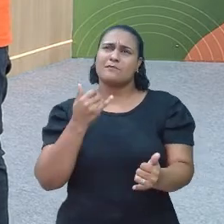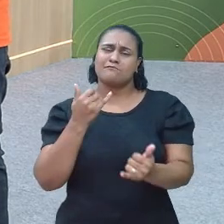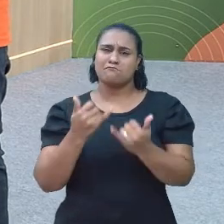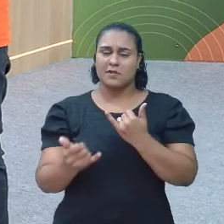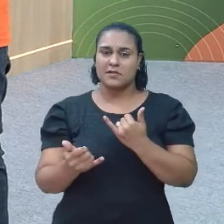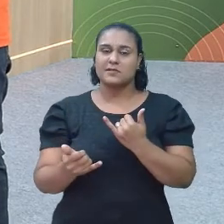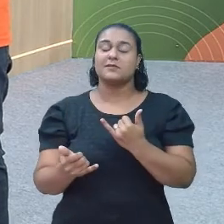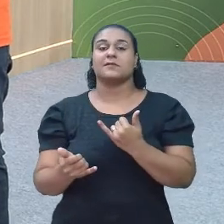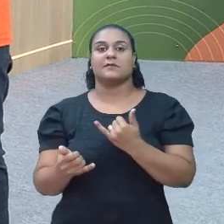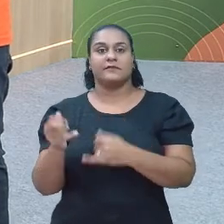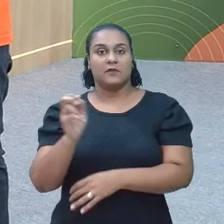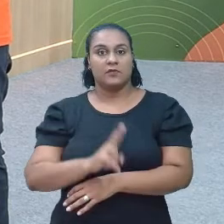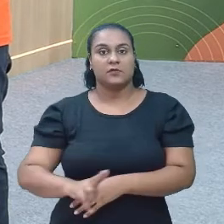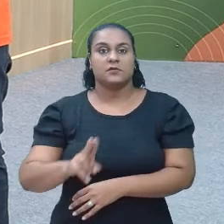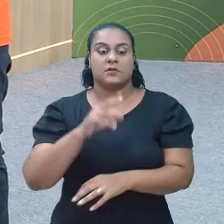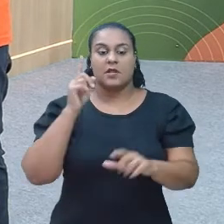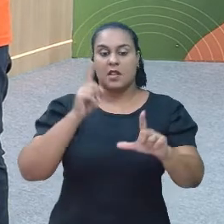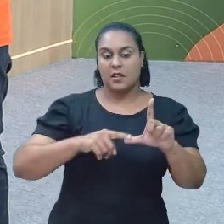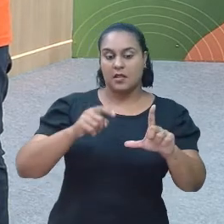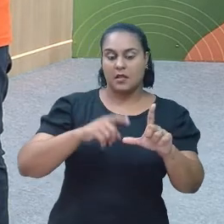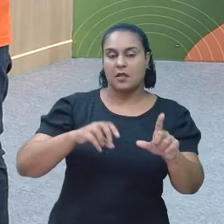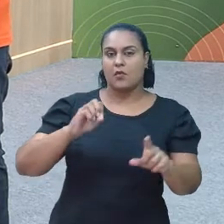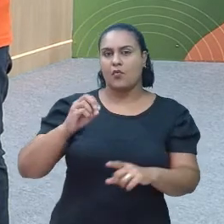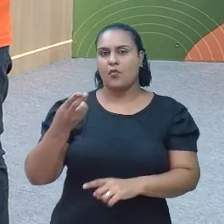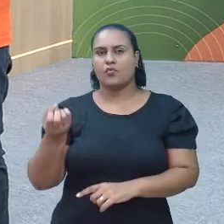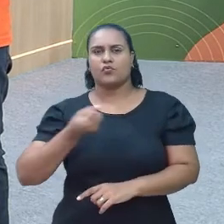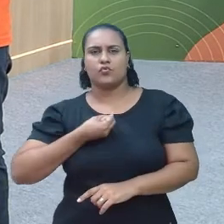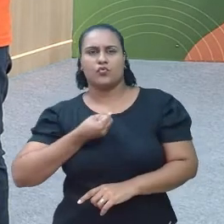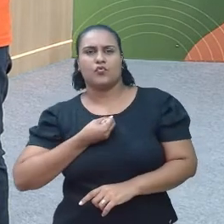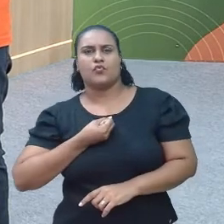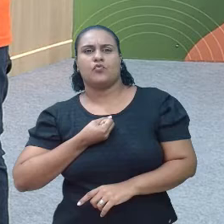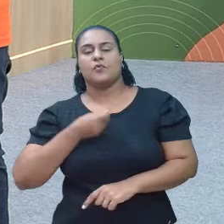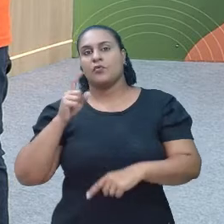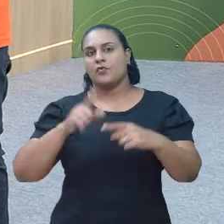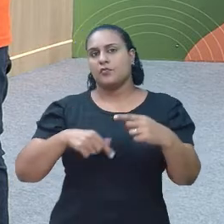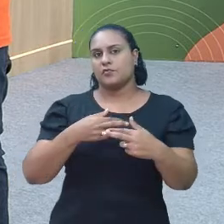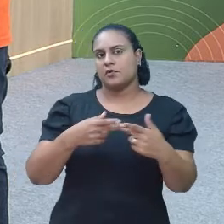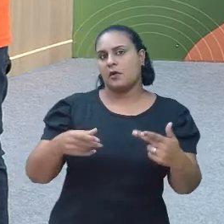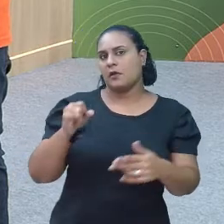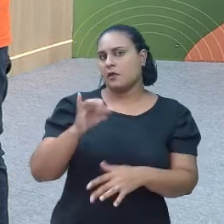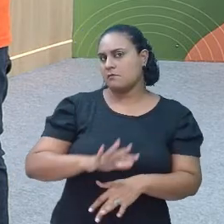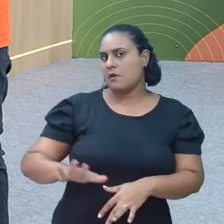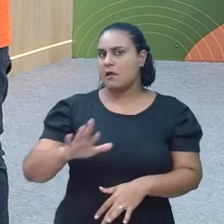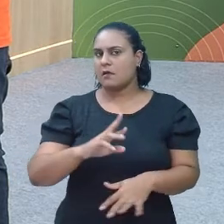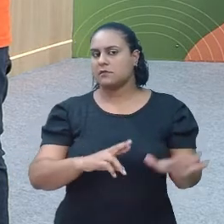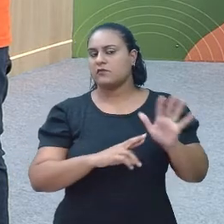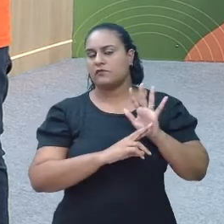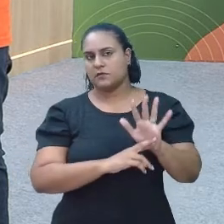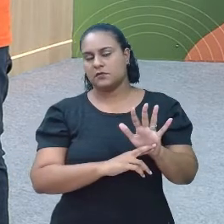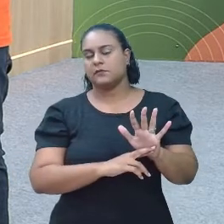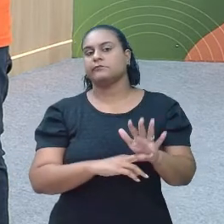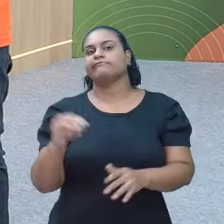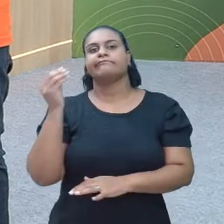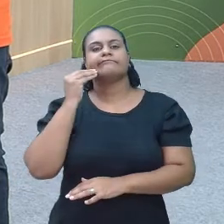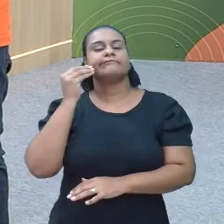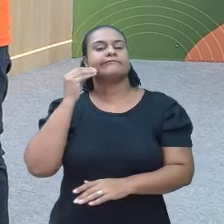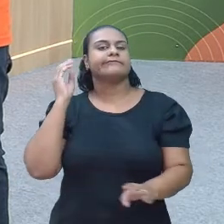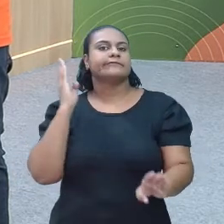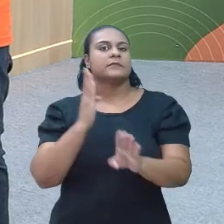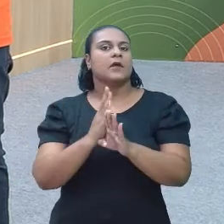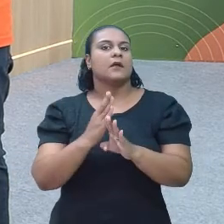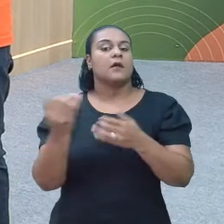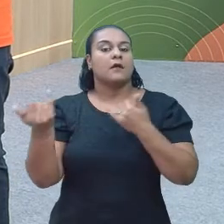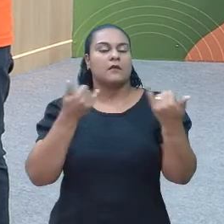seja, a gente vai utilizar ou letras, ou objetos, ou figuras que representam objetos para tentar descobrir